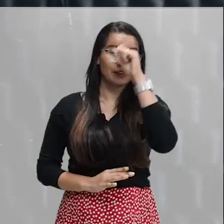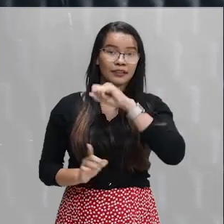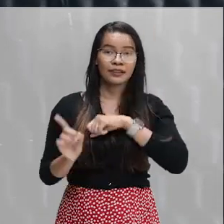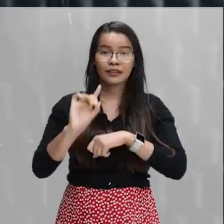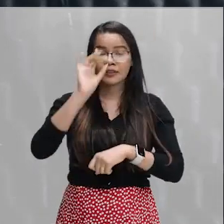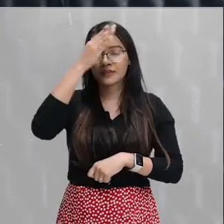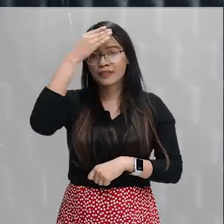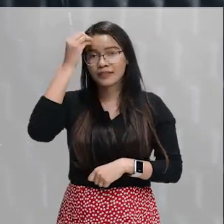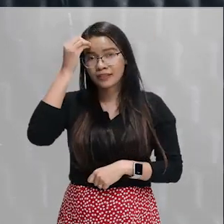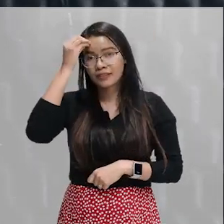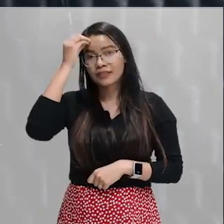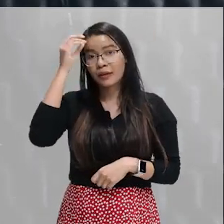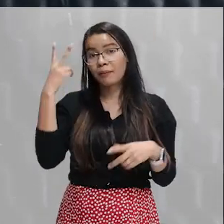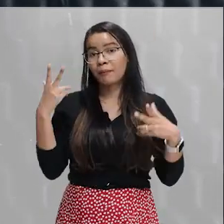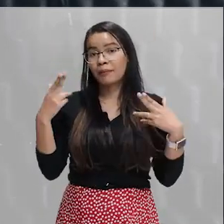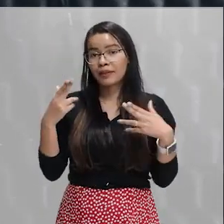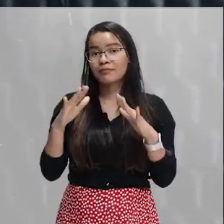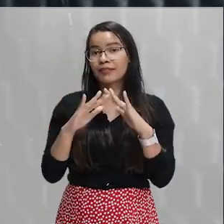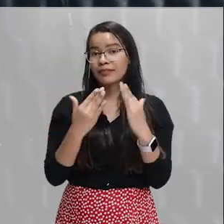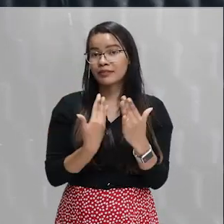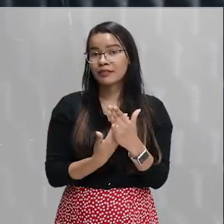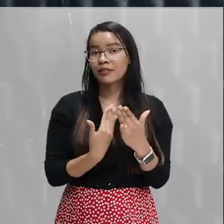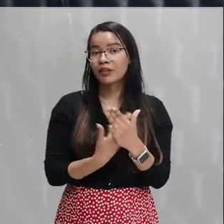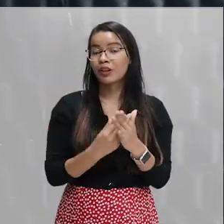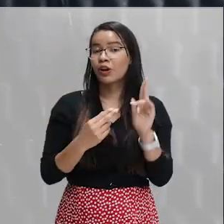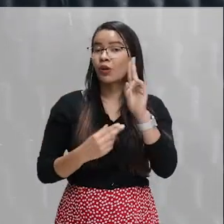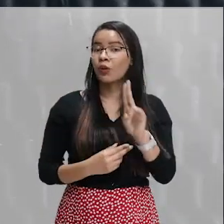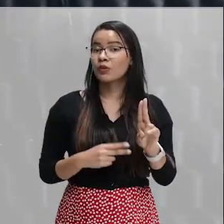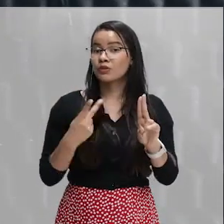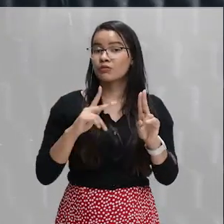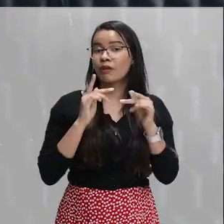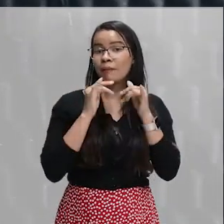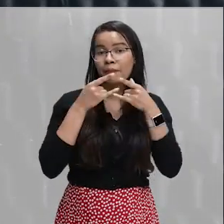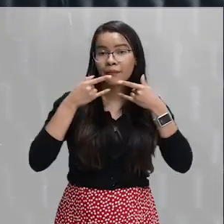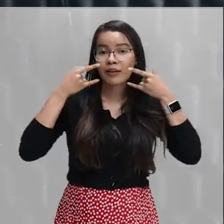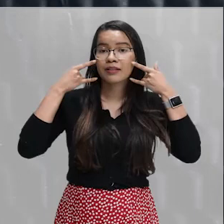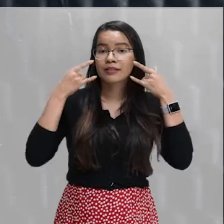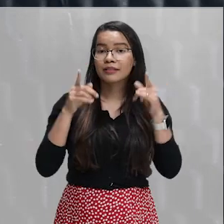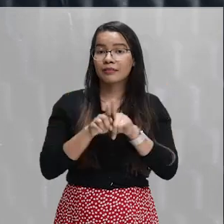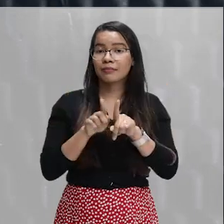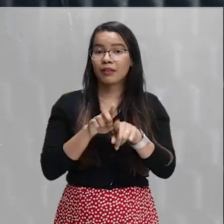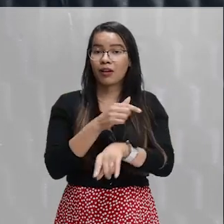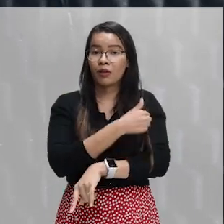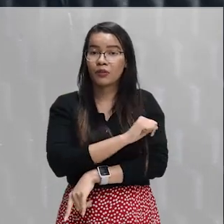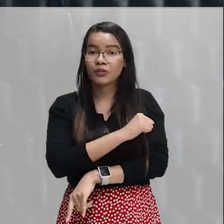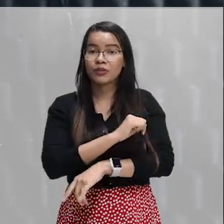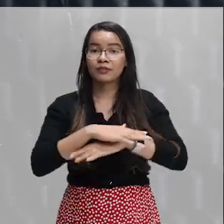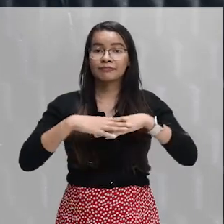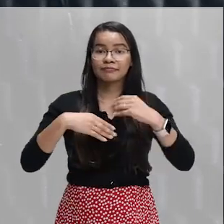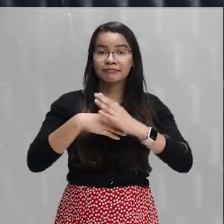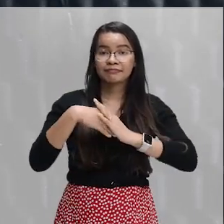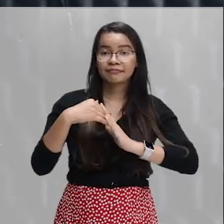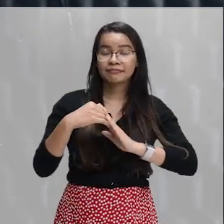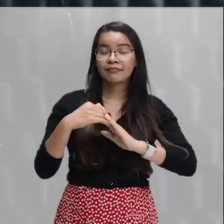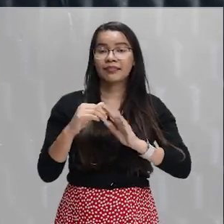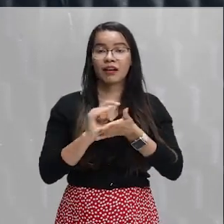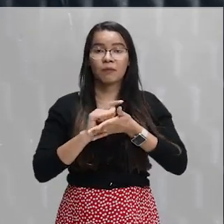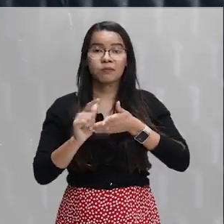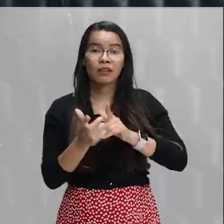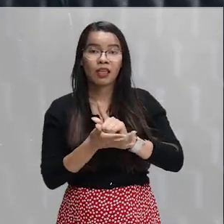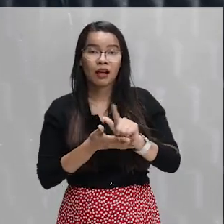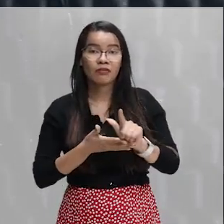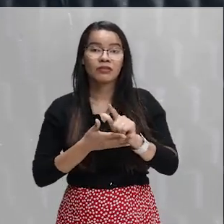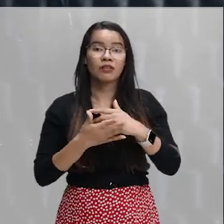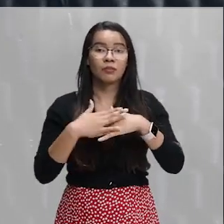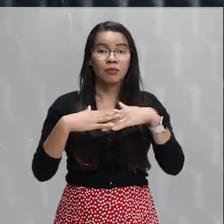se esqueça, hein? Mesmo na escola, use sua máscara, álcool em gel nas mãos, tá? Lave as mãos